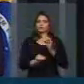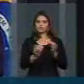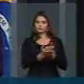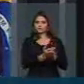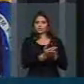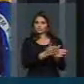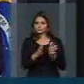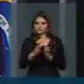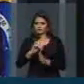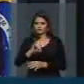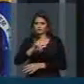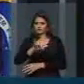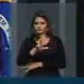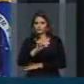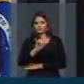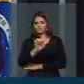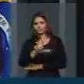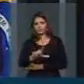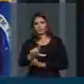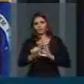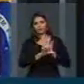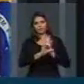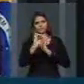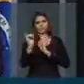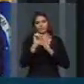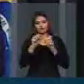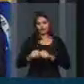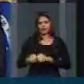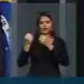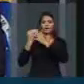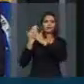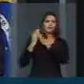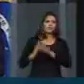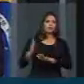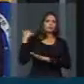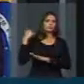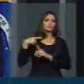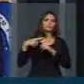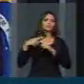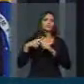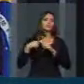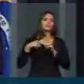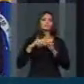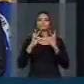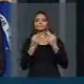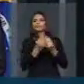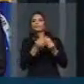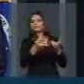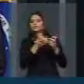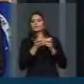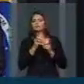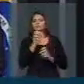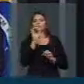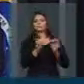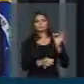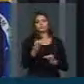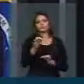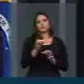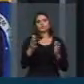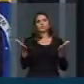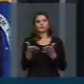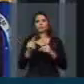lei importantíssima para uma ruptura interpretativa do sistema jurídico atual, mas não pode ser considerado uma